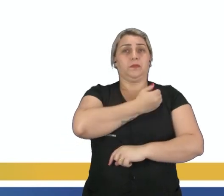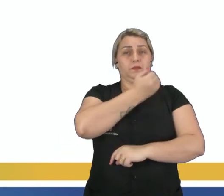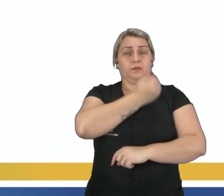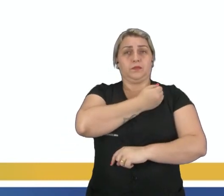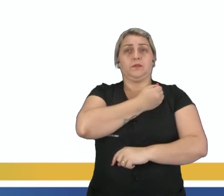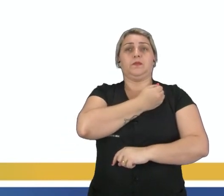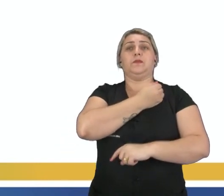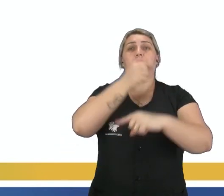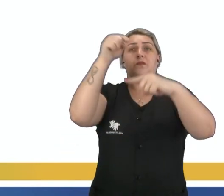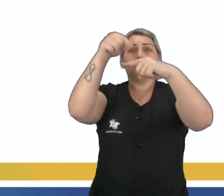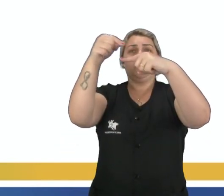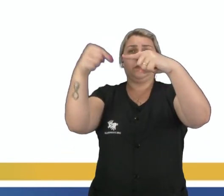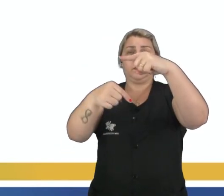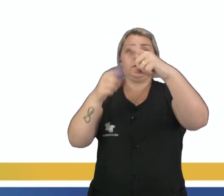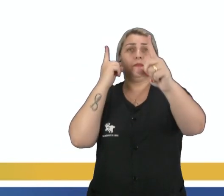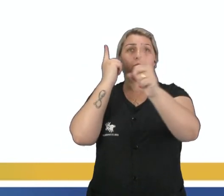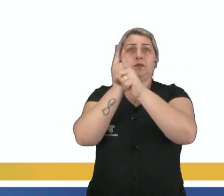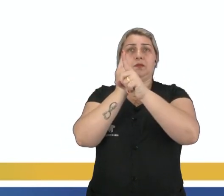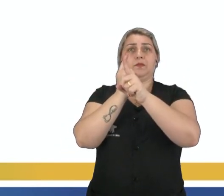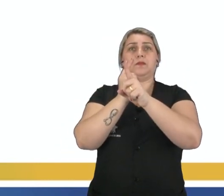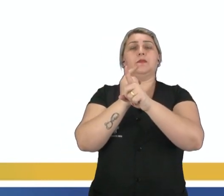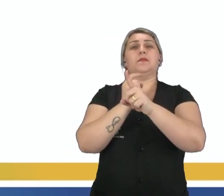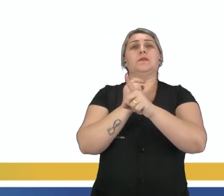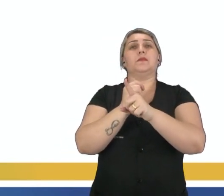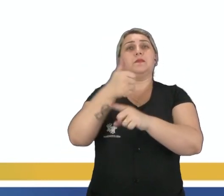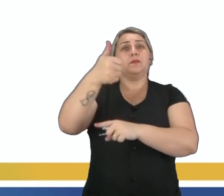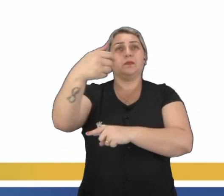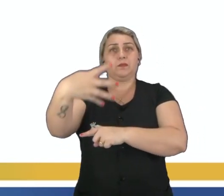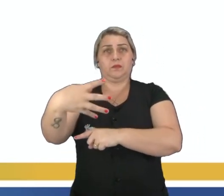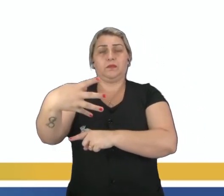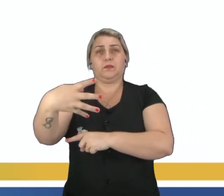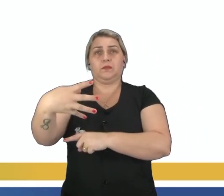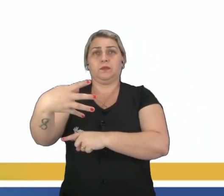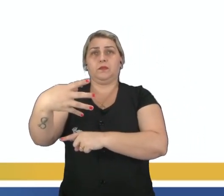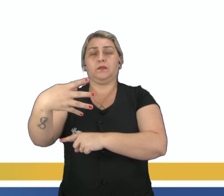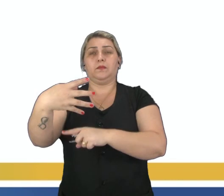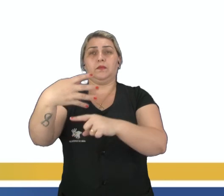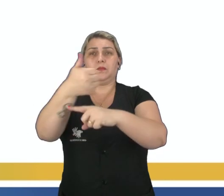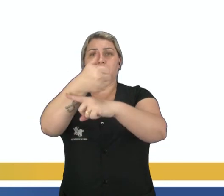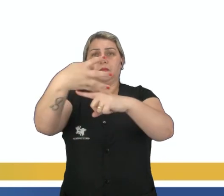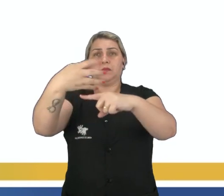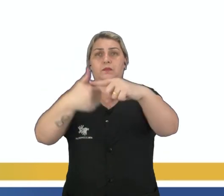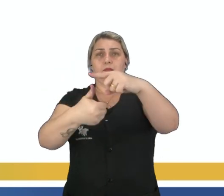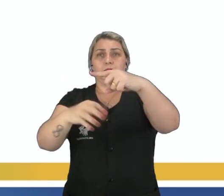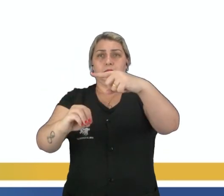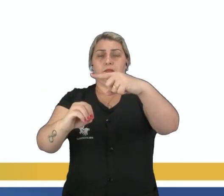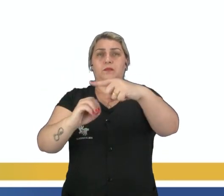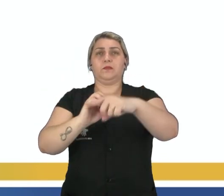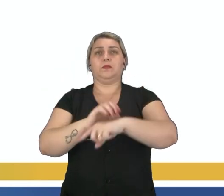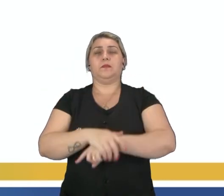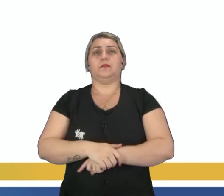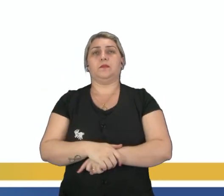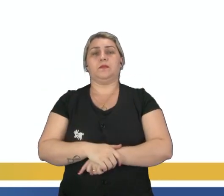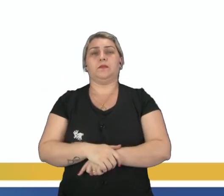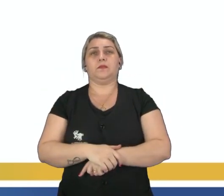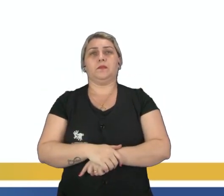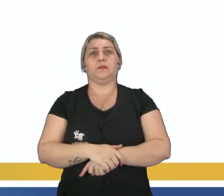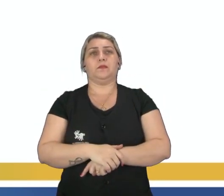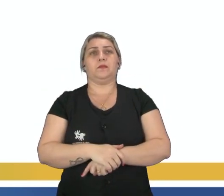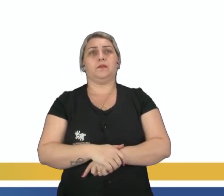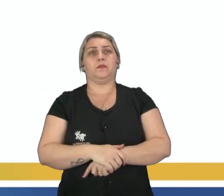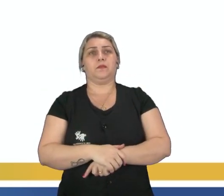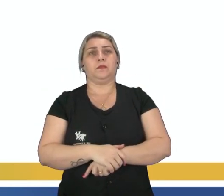numerador e o denominador, e eu vou encontrar 14 décimos, né? 14